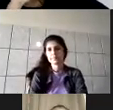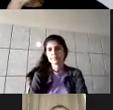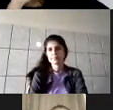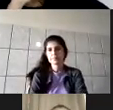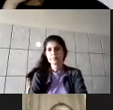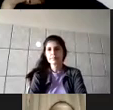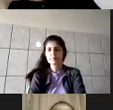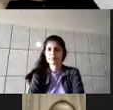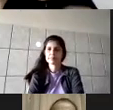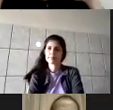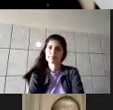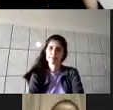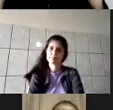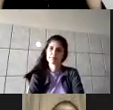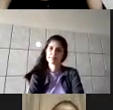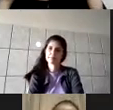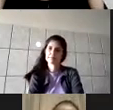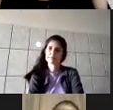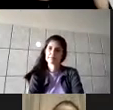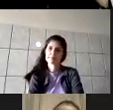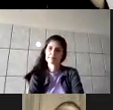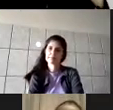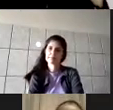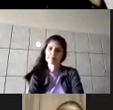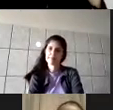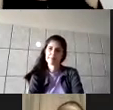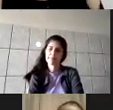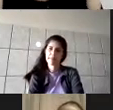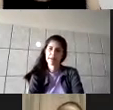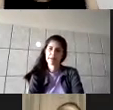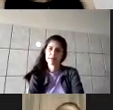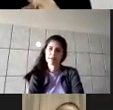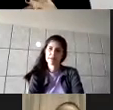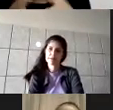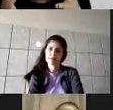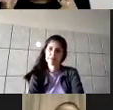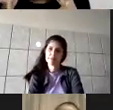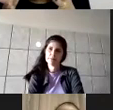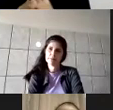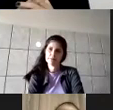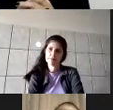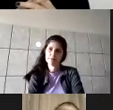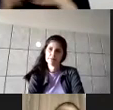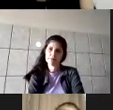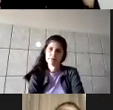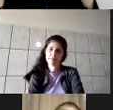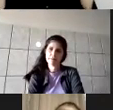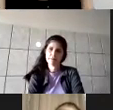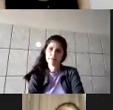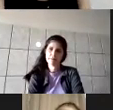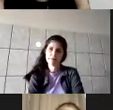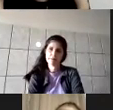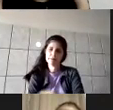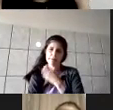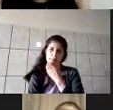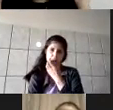interferir. Por isso que eu falei para vocês que a gente tenta evitar chegar com que esses riscos, né, de acidentes